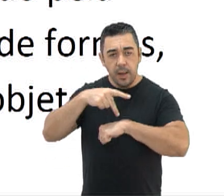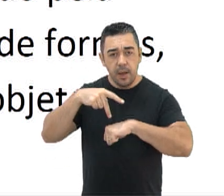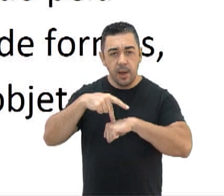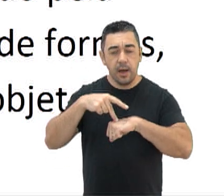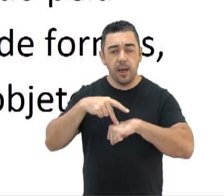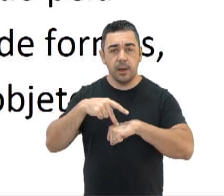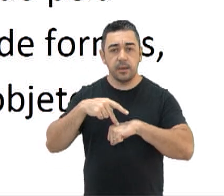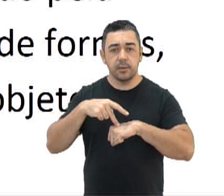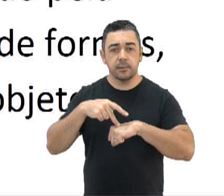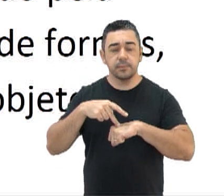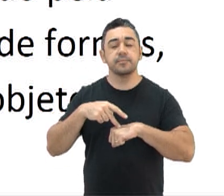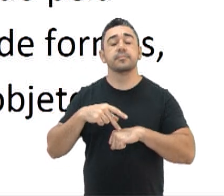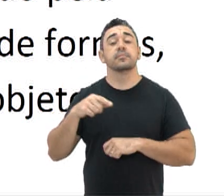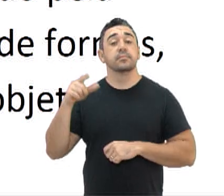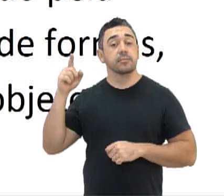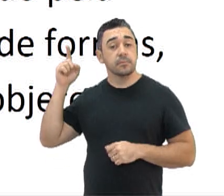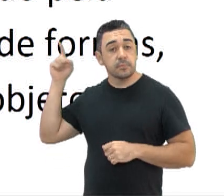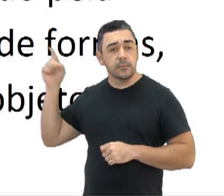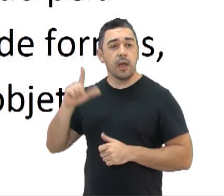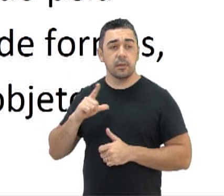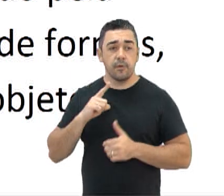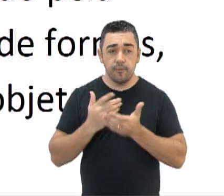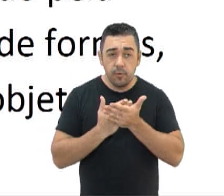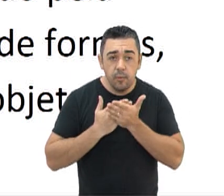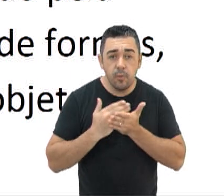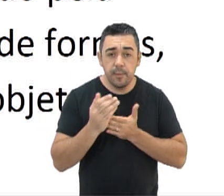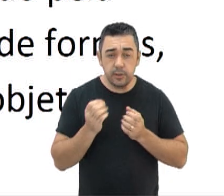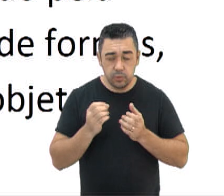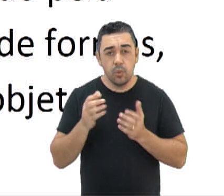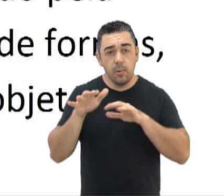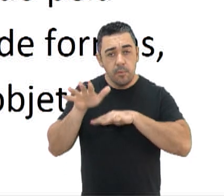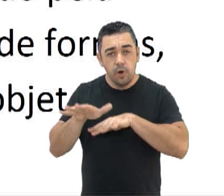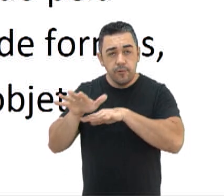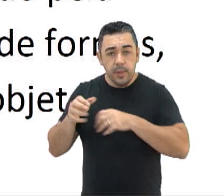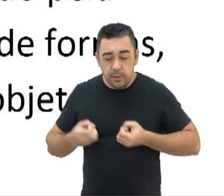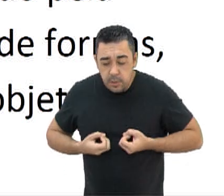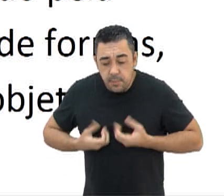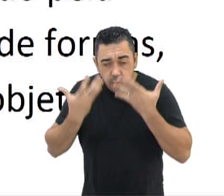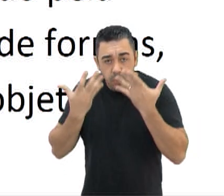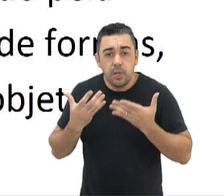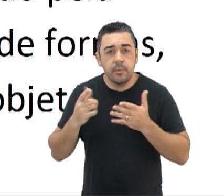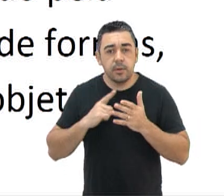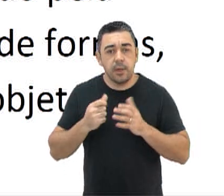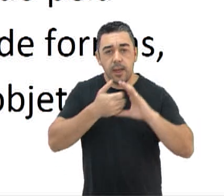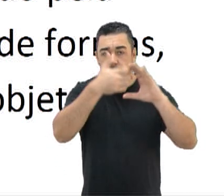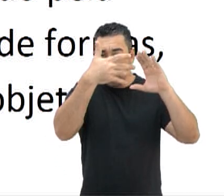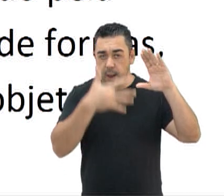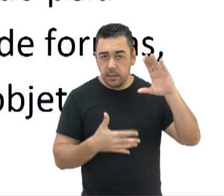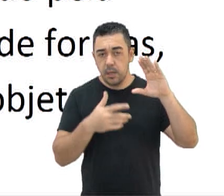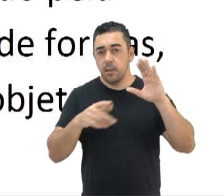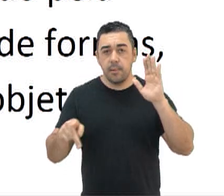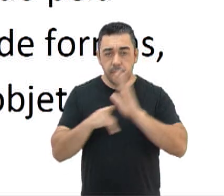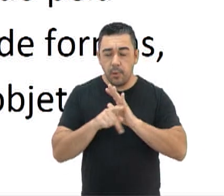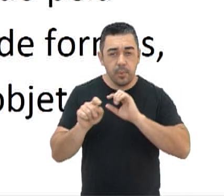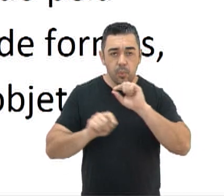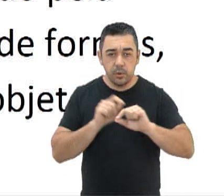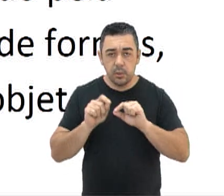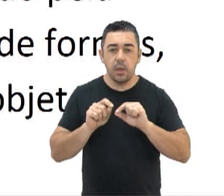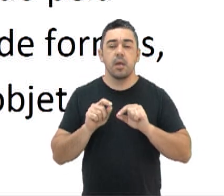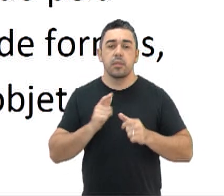1863. Ele foi precursor do expressionismo, que é caracterizado pela apresentação de